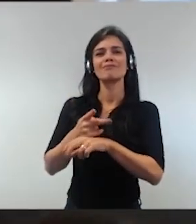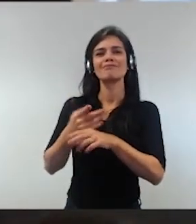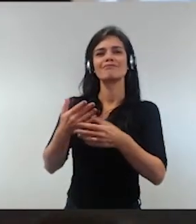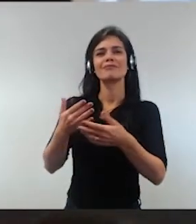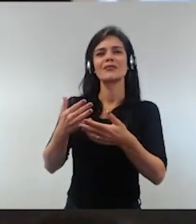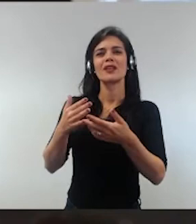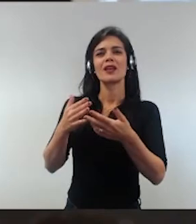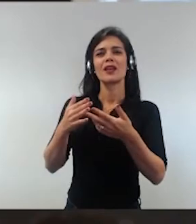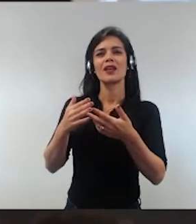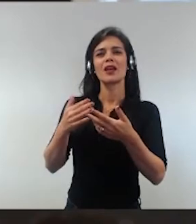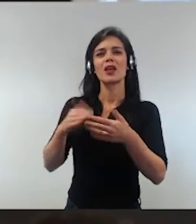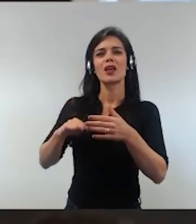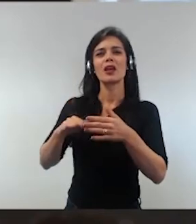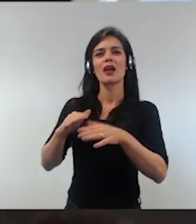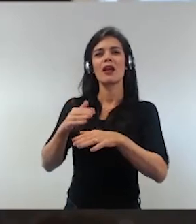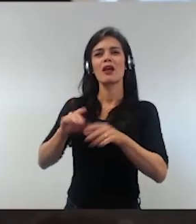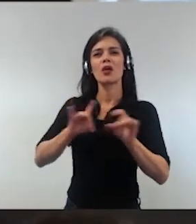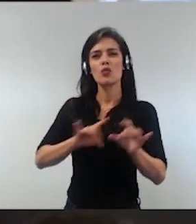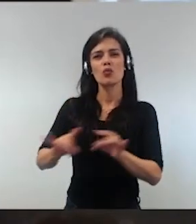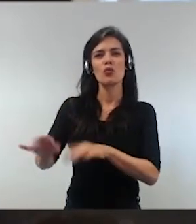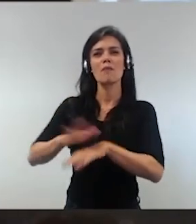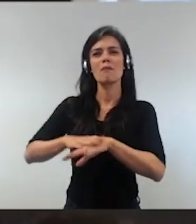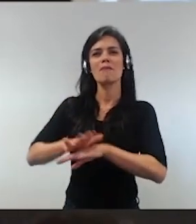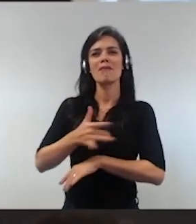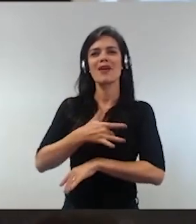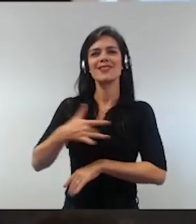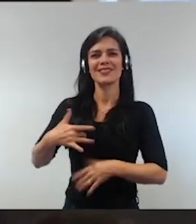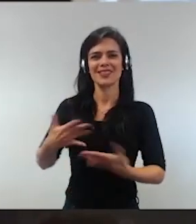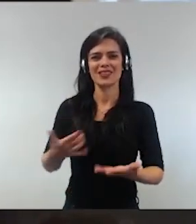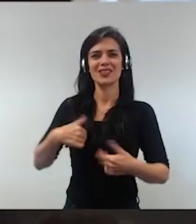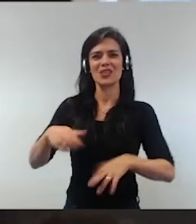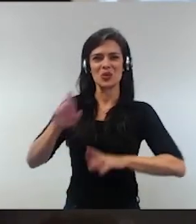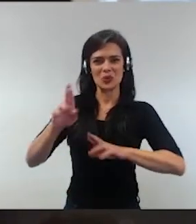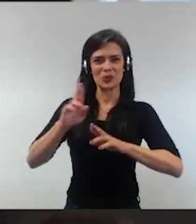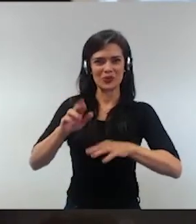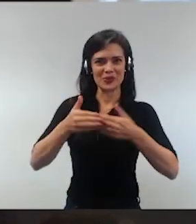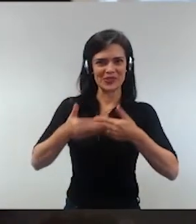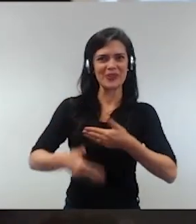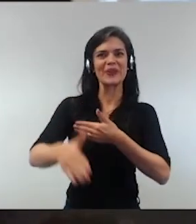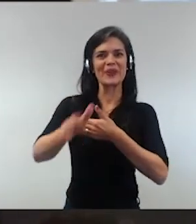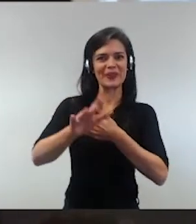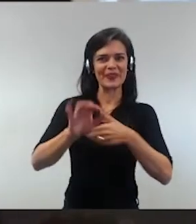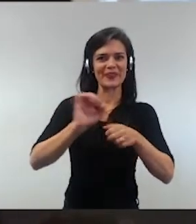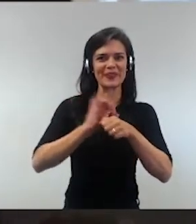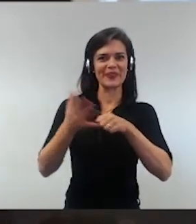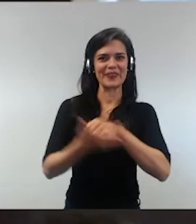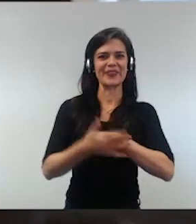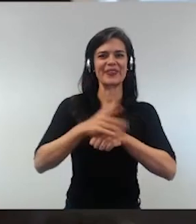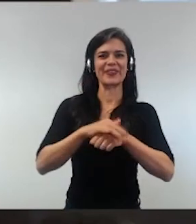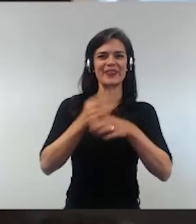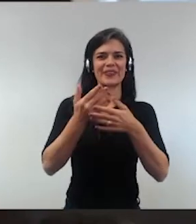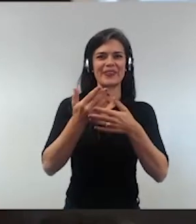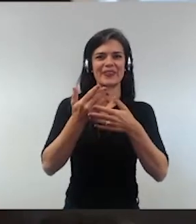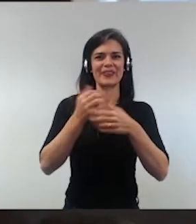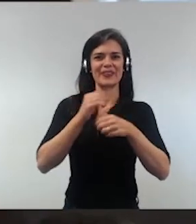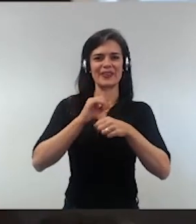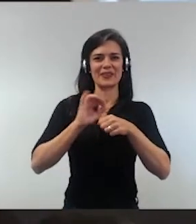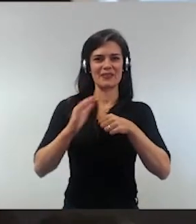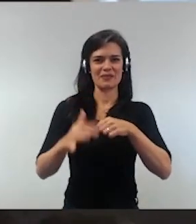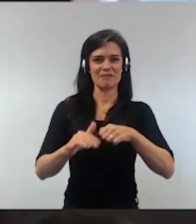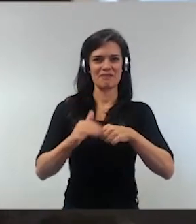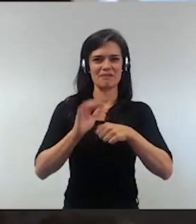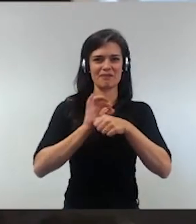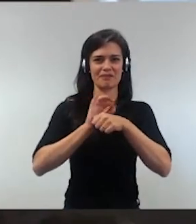durante essa pandemia. E espero que isso se mantenha, que isso talvez seja um dos poucos efeitos positivos aí